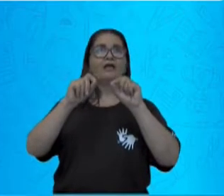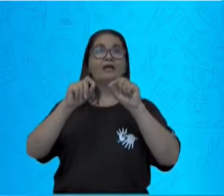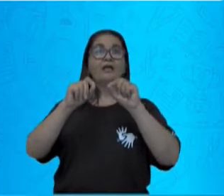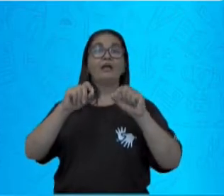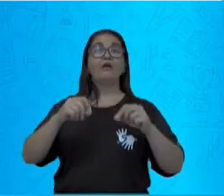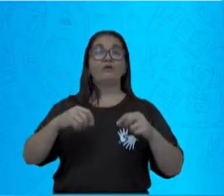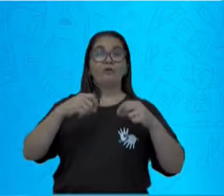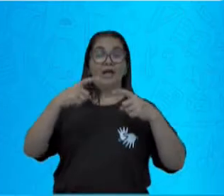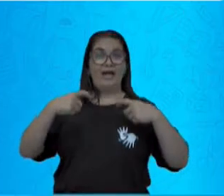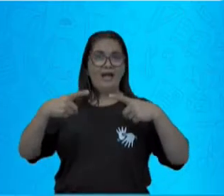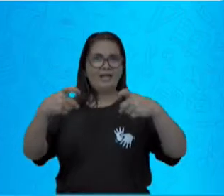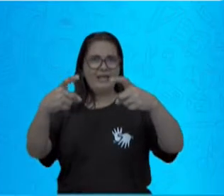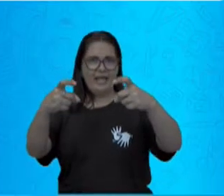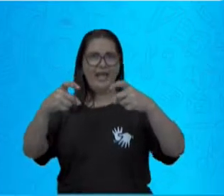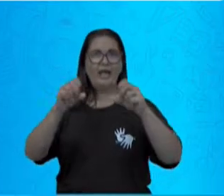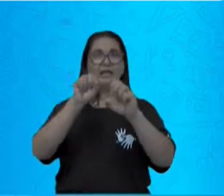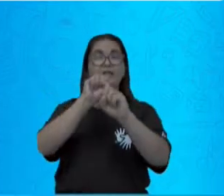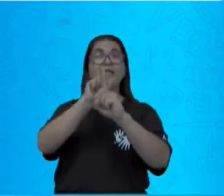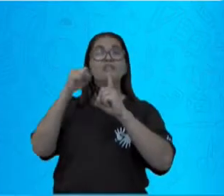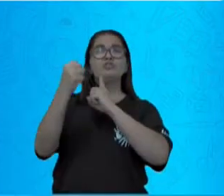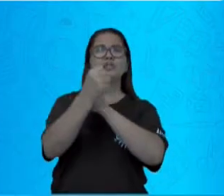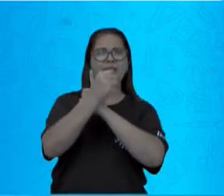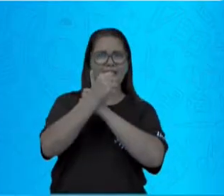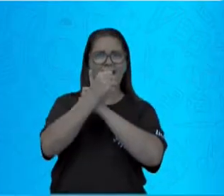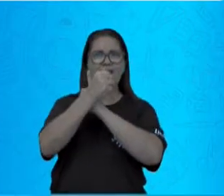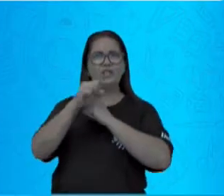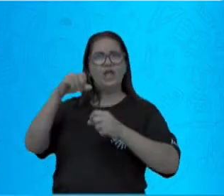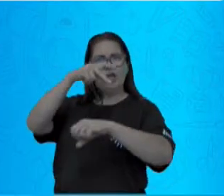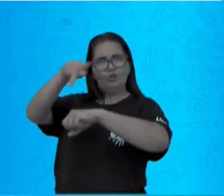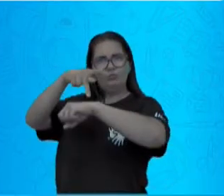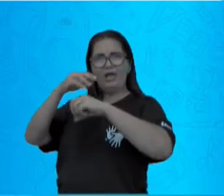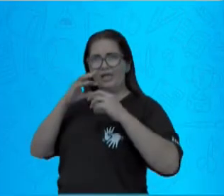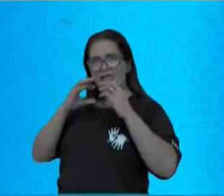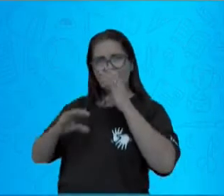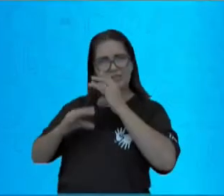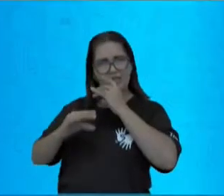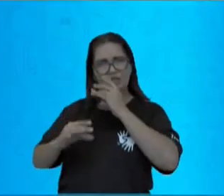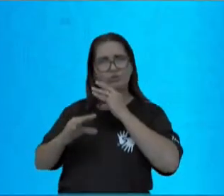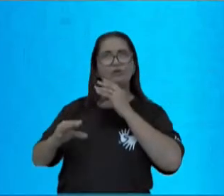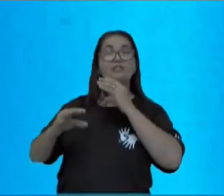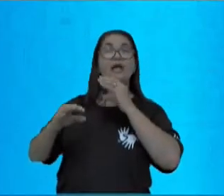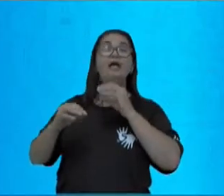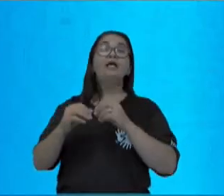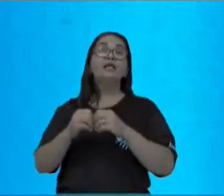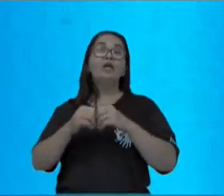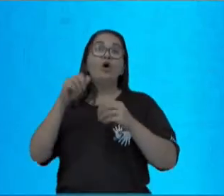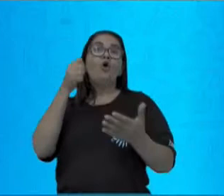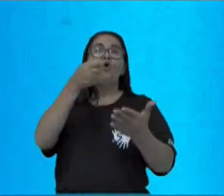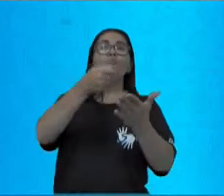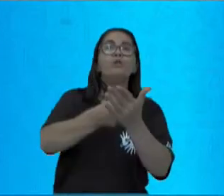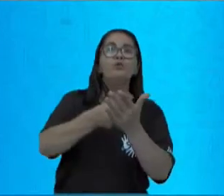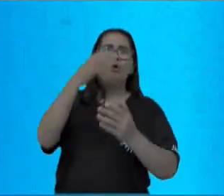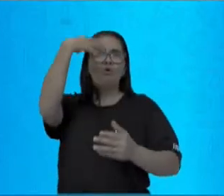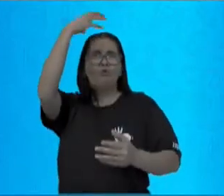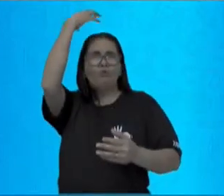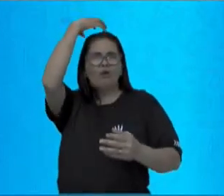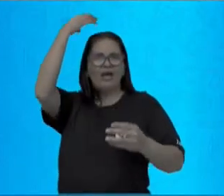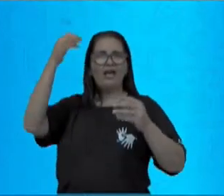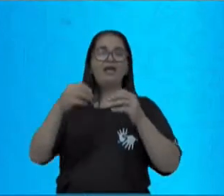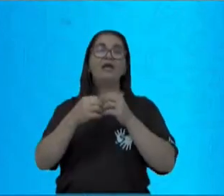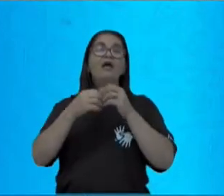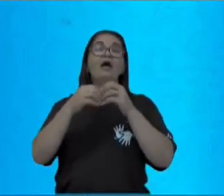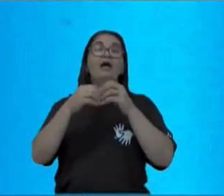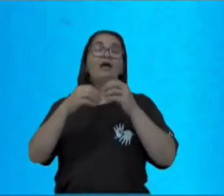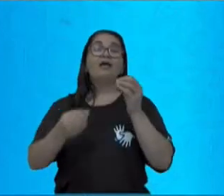Guerra Civil na Escócia, obrigando o rei a reabrir o parlamento. Mas, para essa abertura